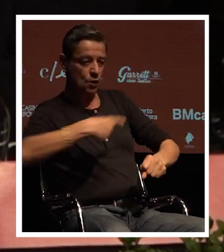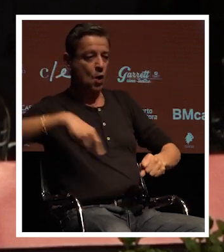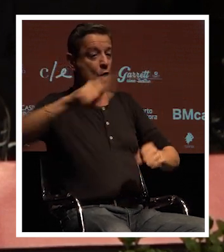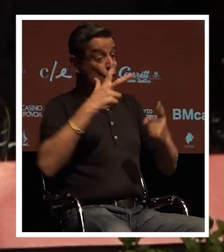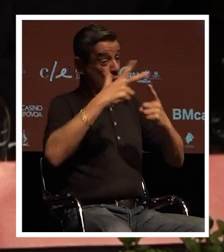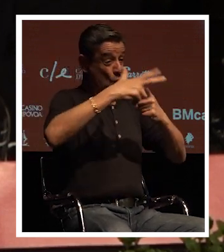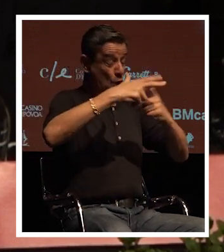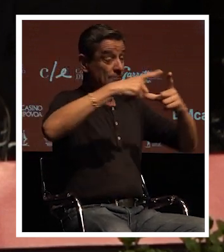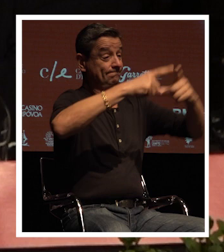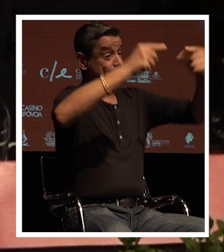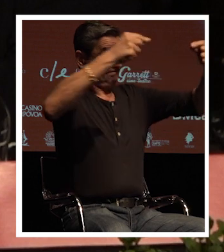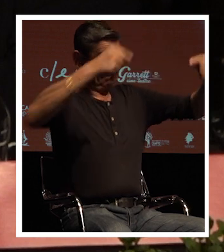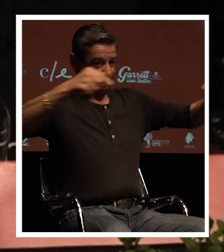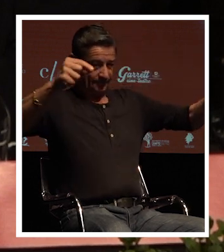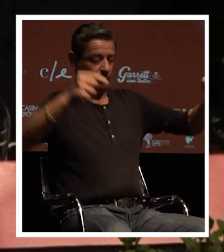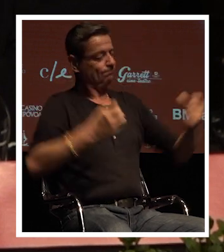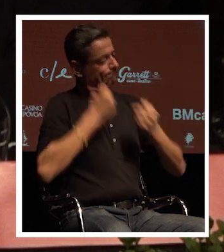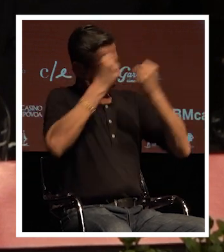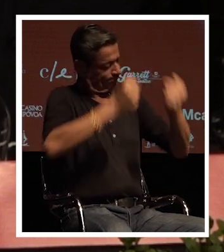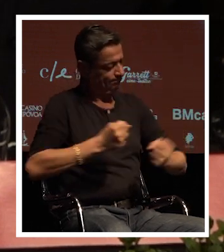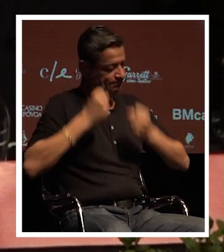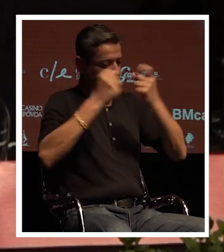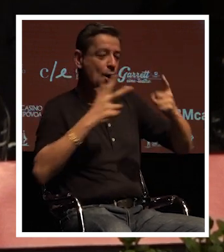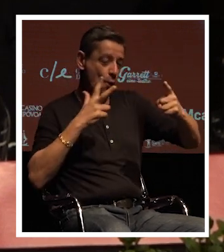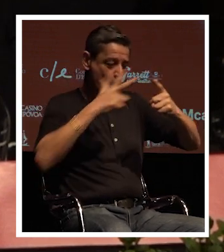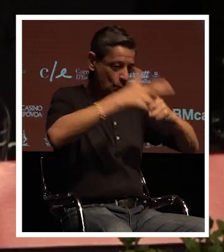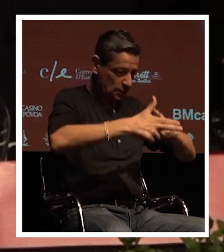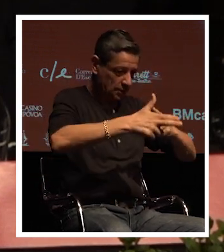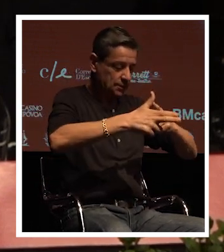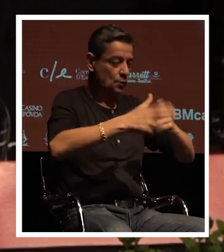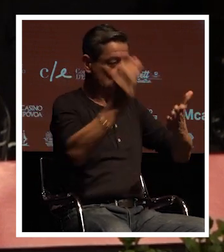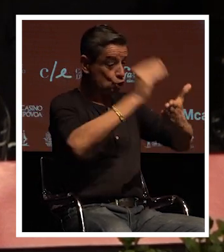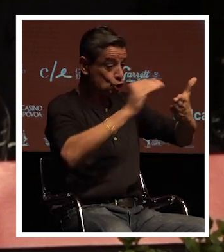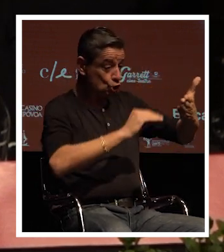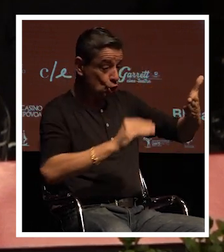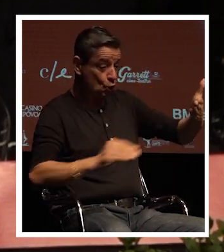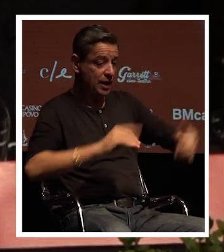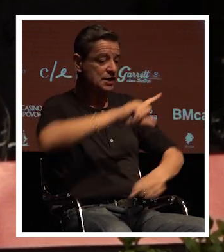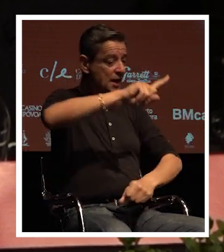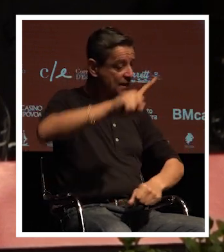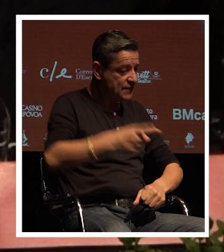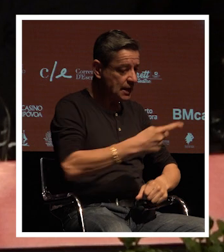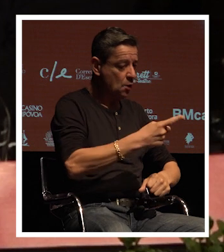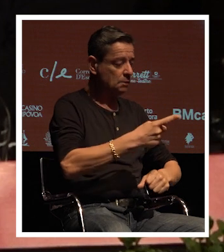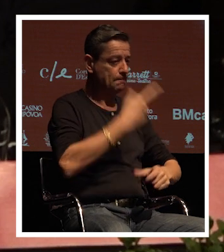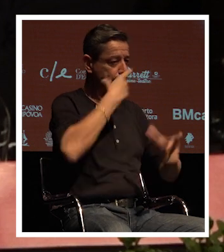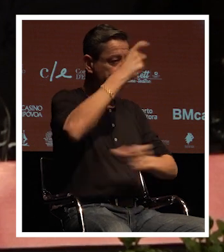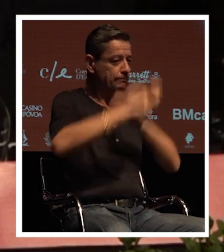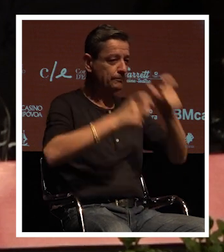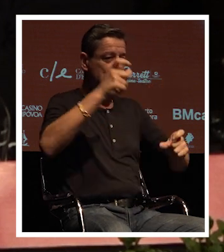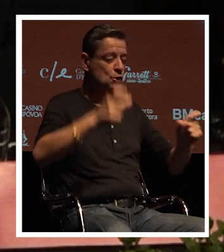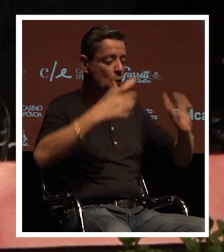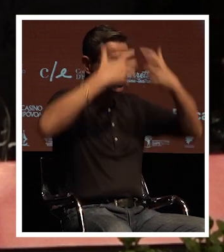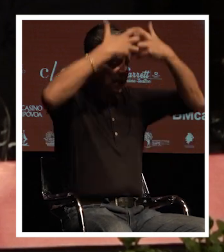Ramos e ela Teima em brutar os Escritores deveriam ser pessoas cheias de